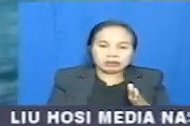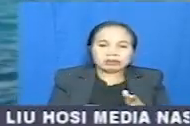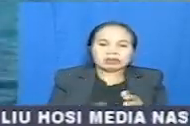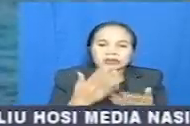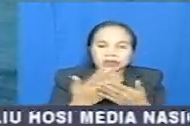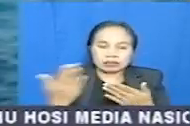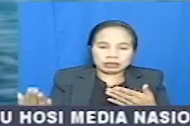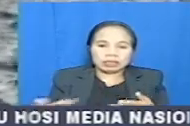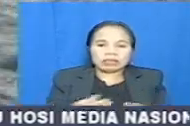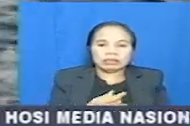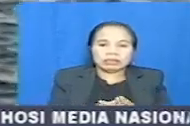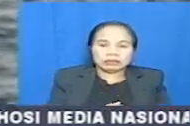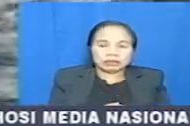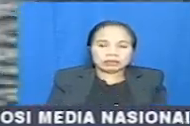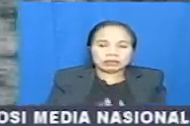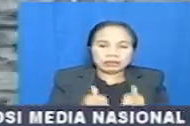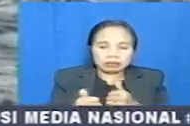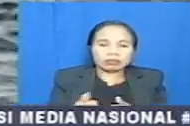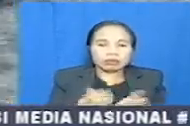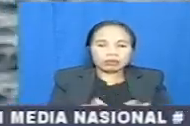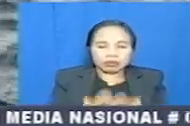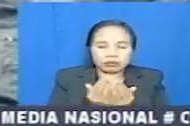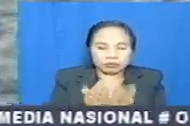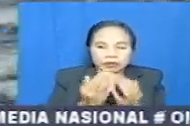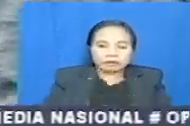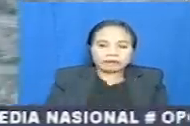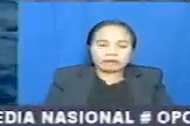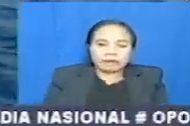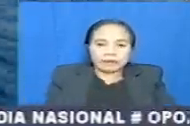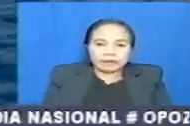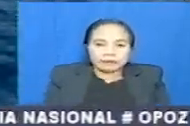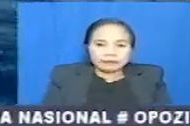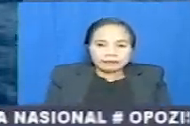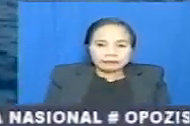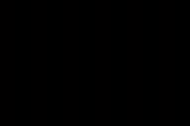carregamento sasan liu kapasidade ronian. Júlio de Jesus, RTTL.